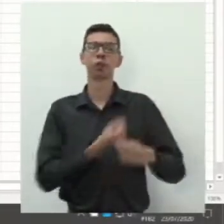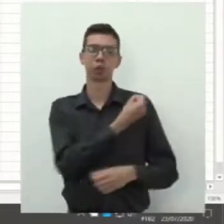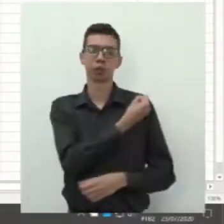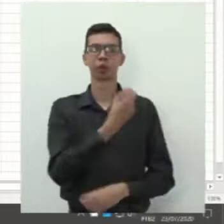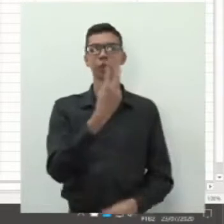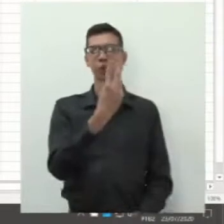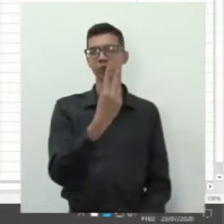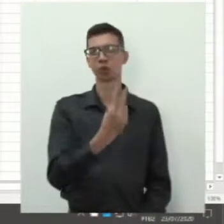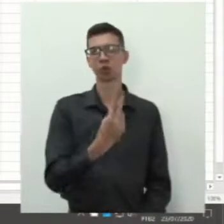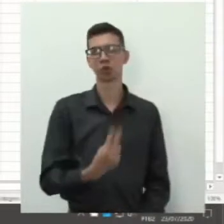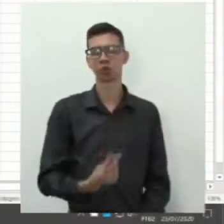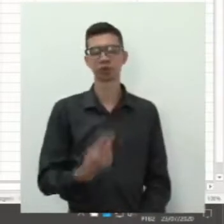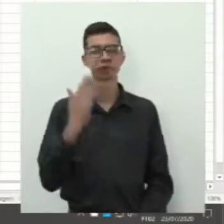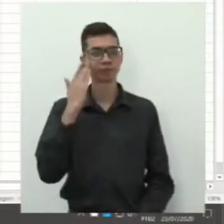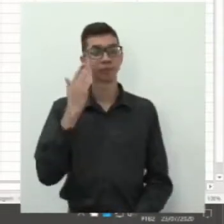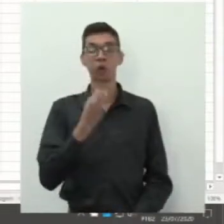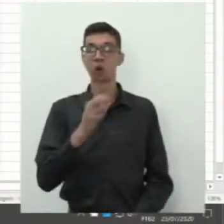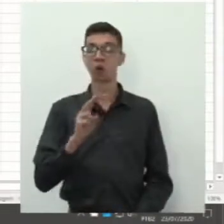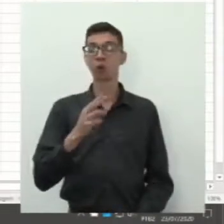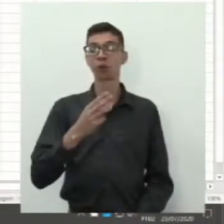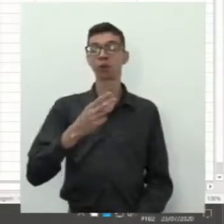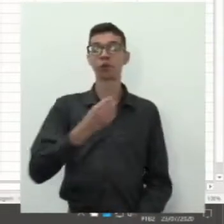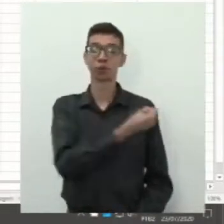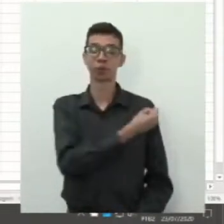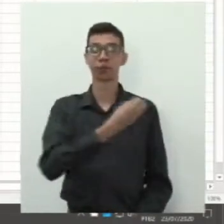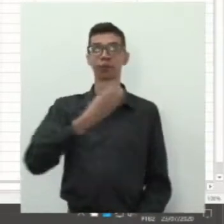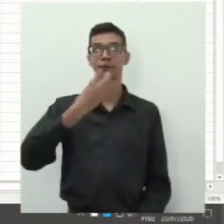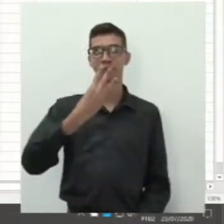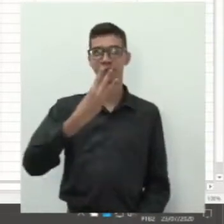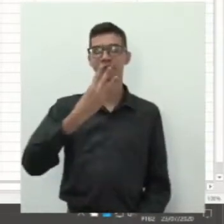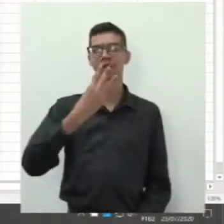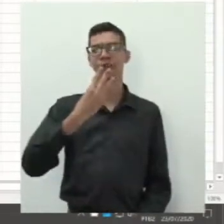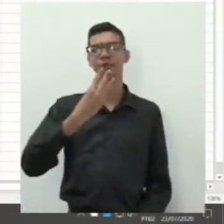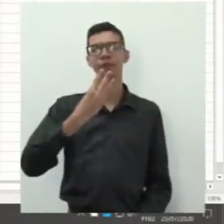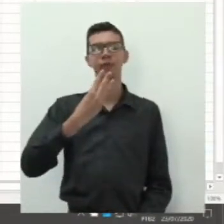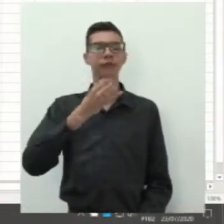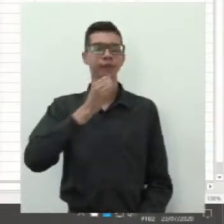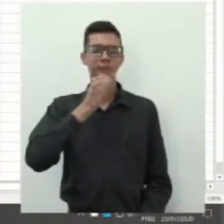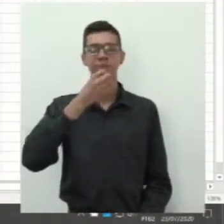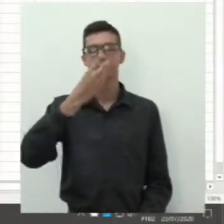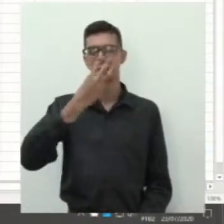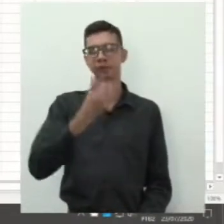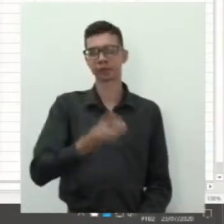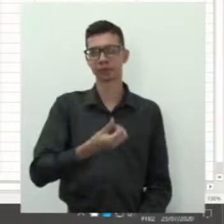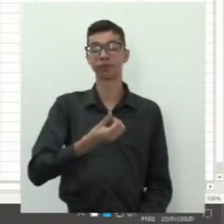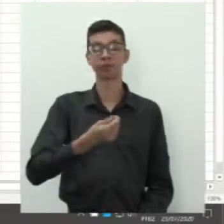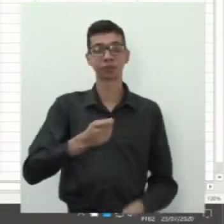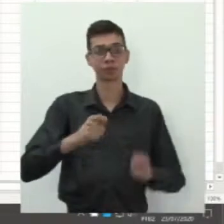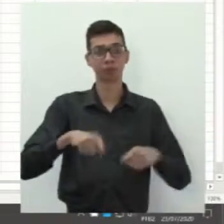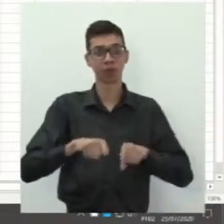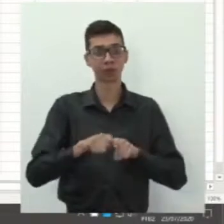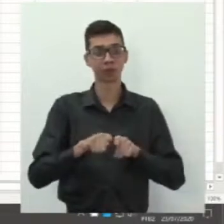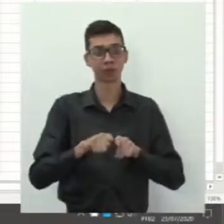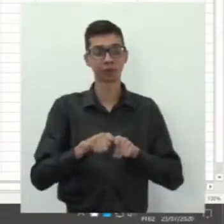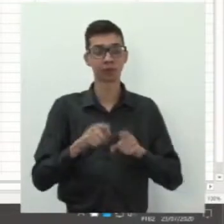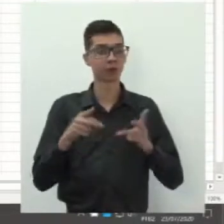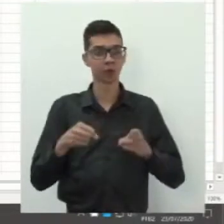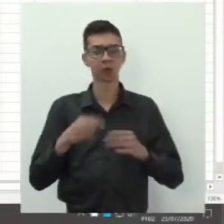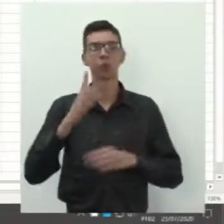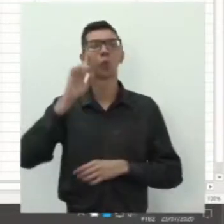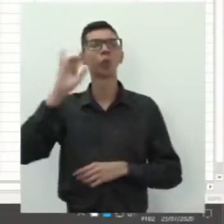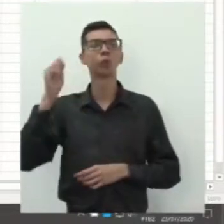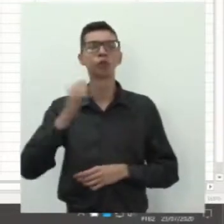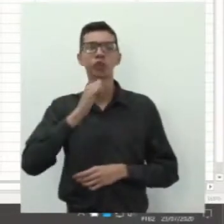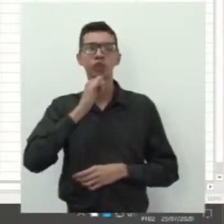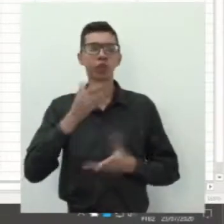4 em 4, então ele observa padrões com números, com datas. Se eu colocar uma data aqui, por exemplo, a